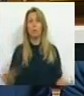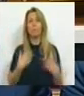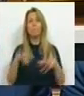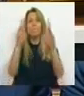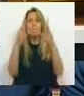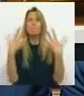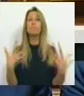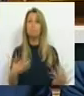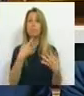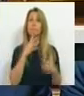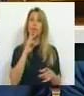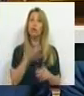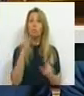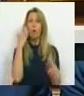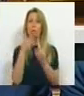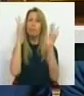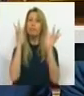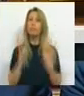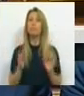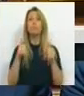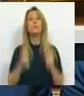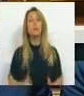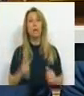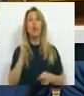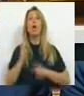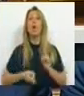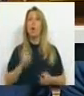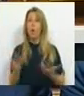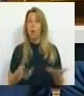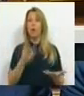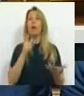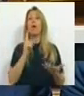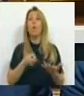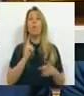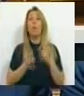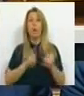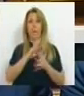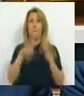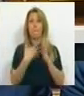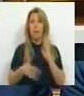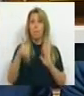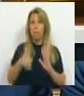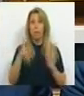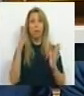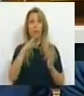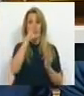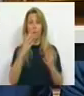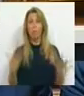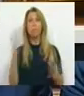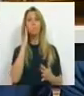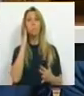acertar naquilo que vai dizer em termos prospectivos. Qual é o plano B que o Governo está a trabalhar para